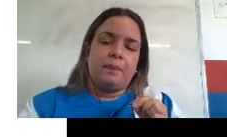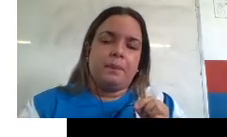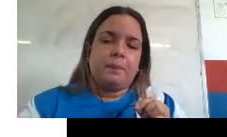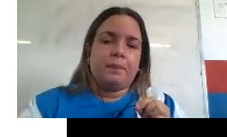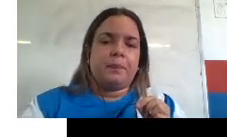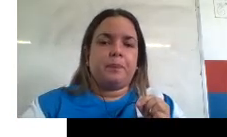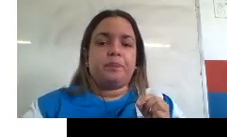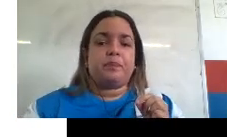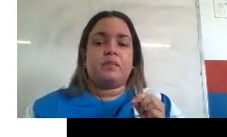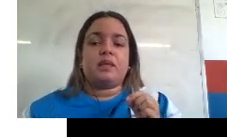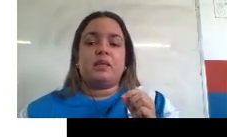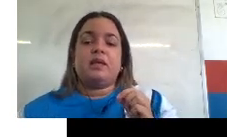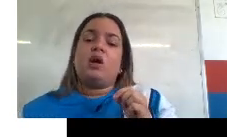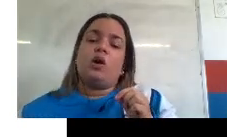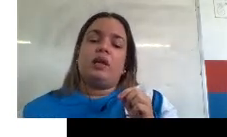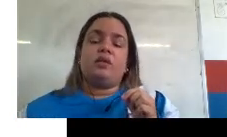né?